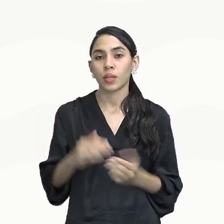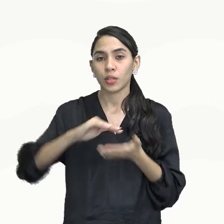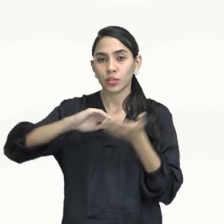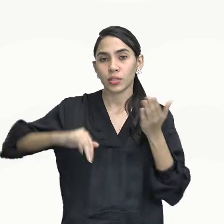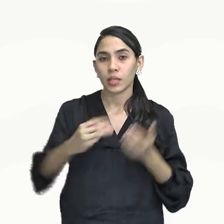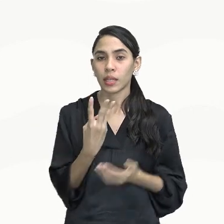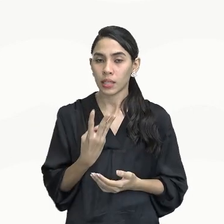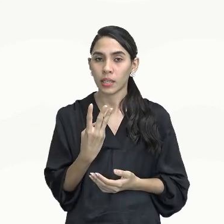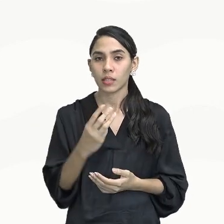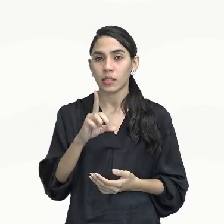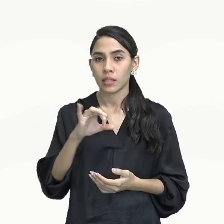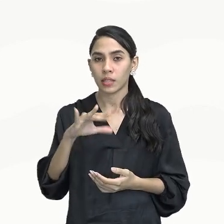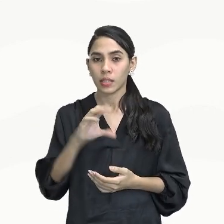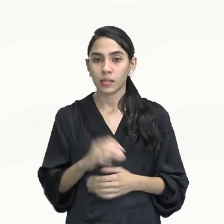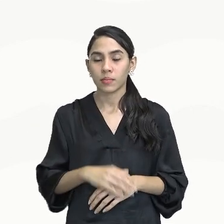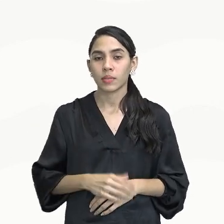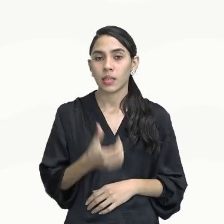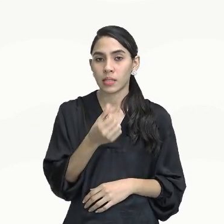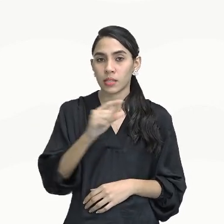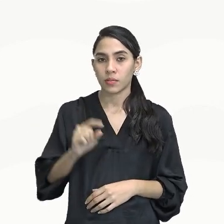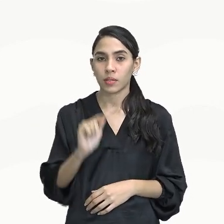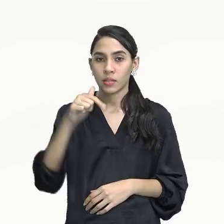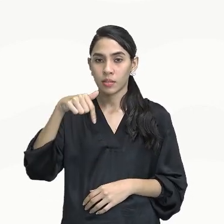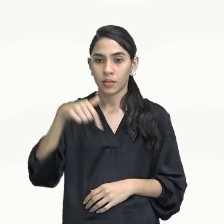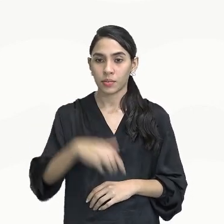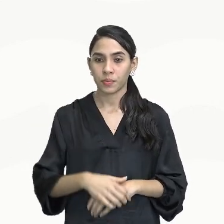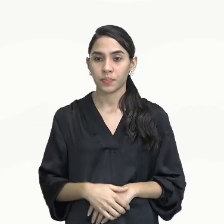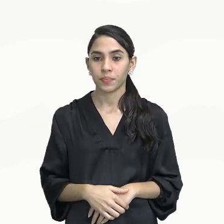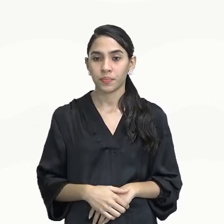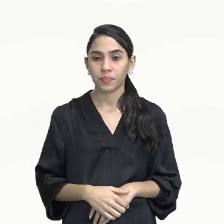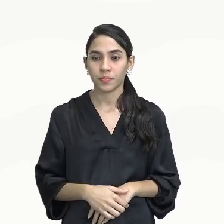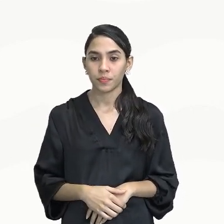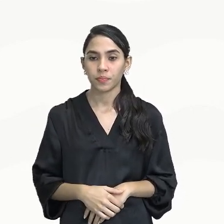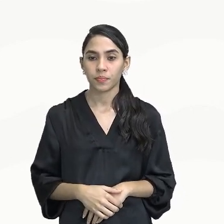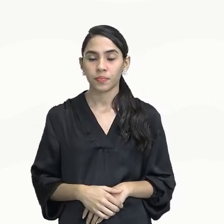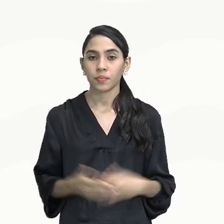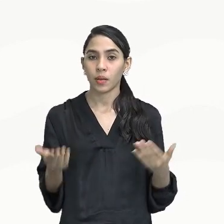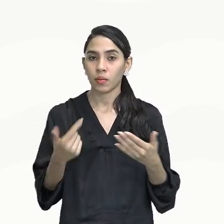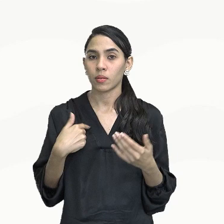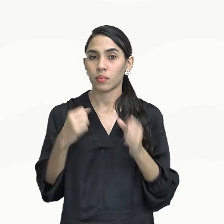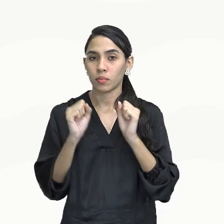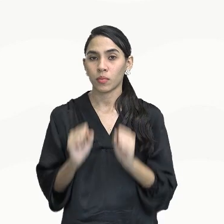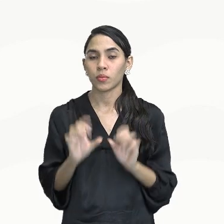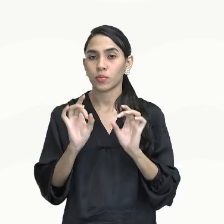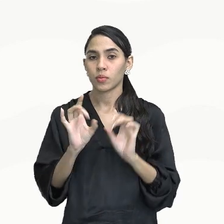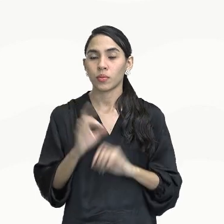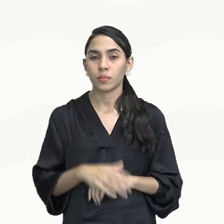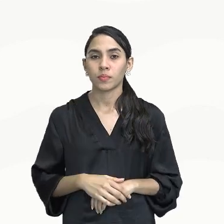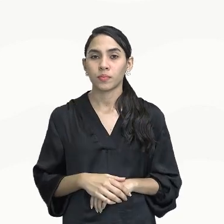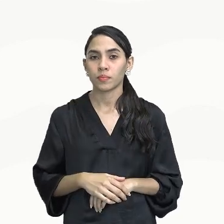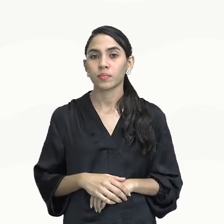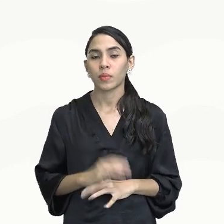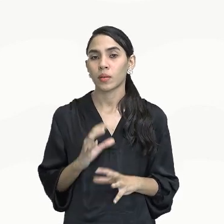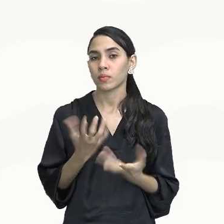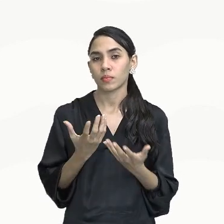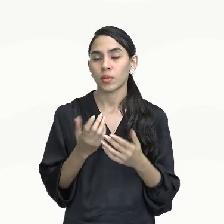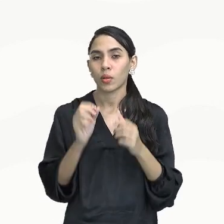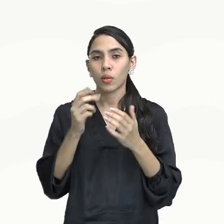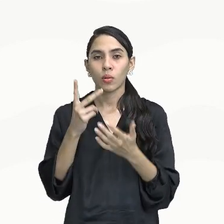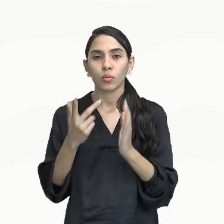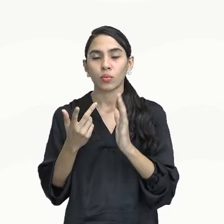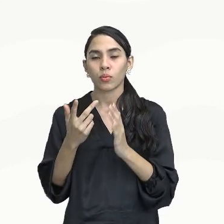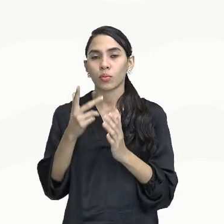decimais, então 6,7. Agora, eu posso então aí só fazer as operações, porque isso